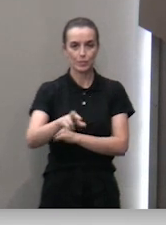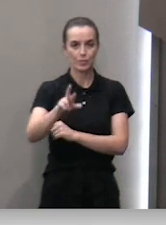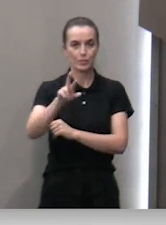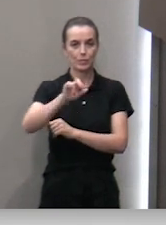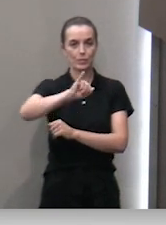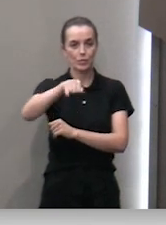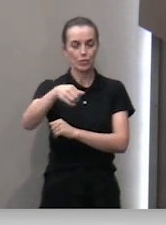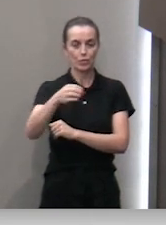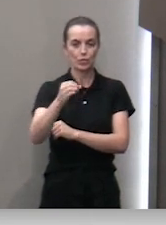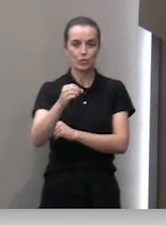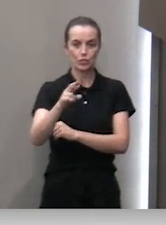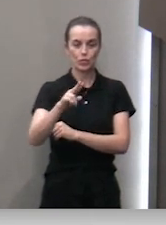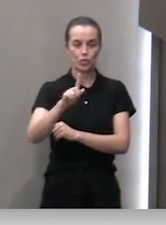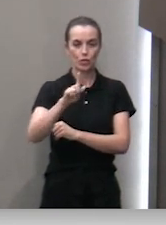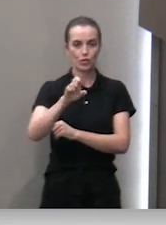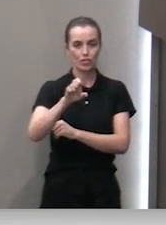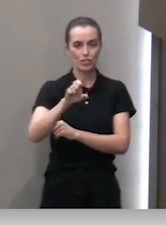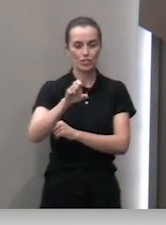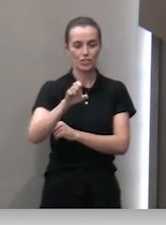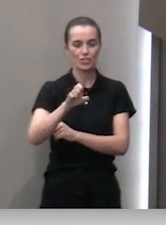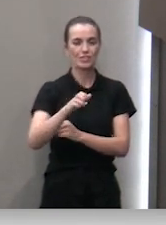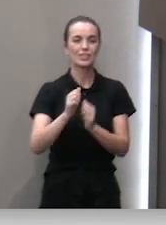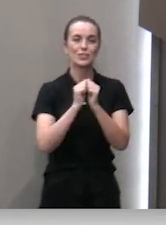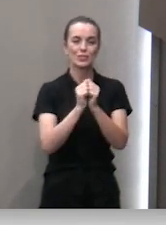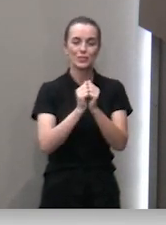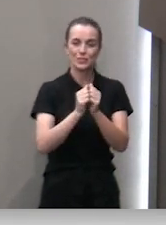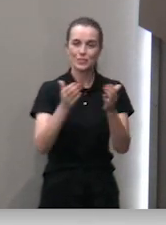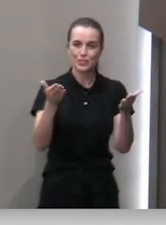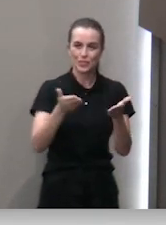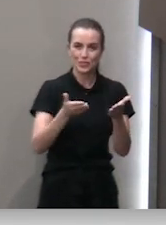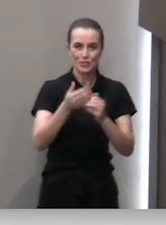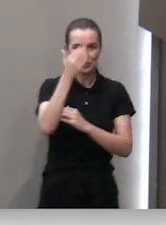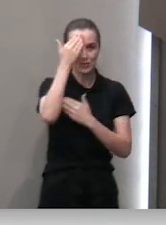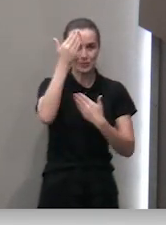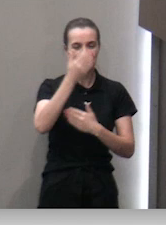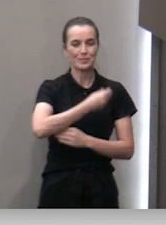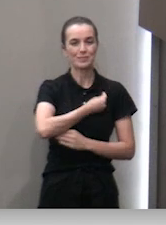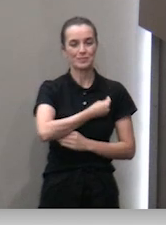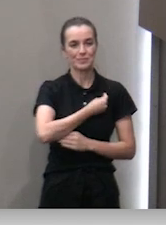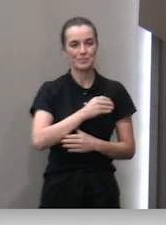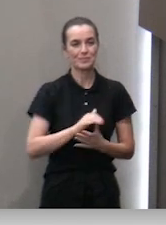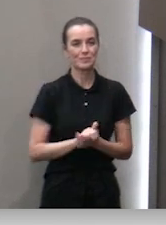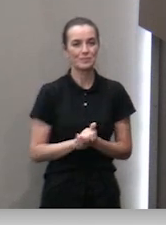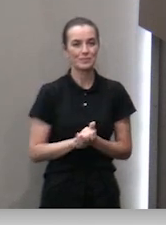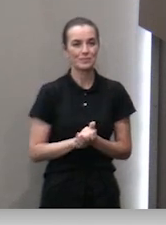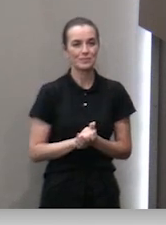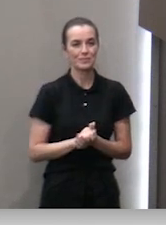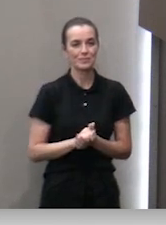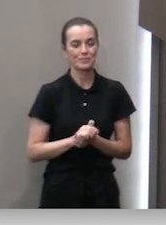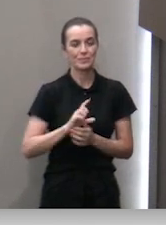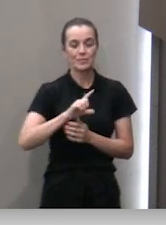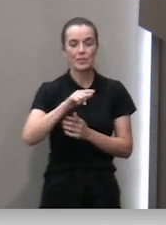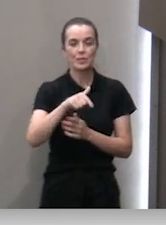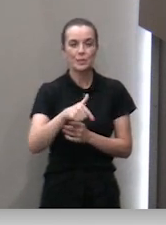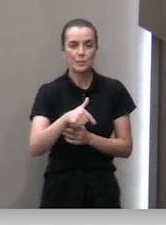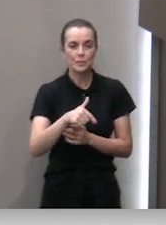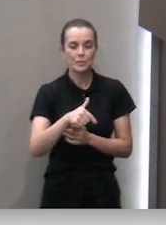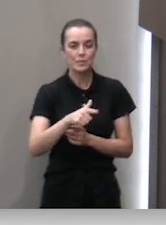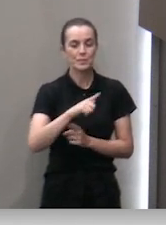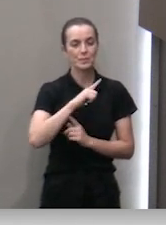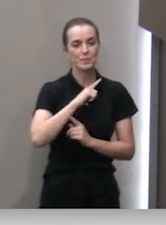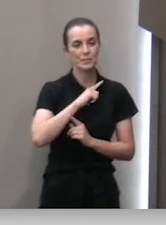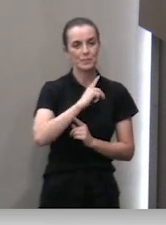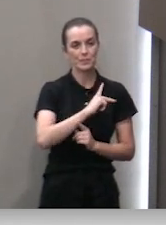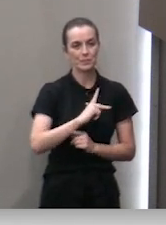Fagundes Tomé, que se encontra hoje conosco, agradecemos a presença. E, dando continuidade ao mandato, nós